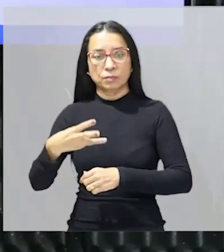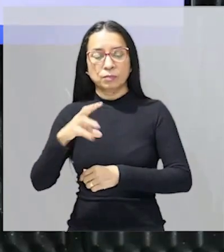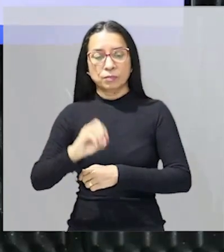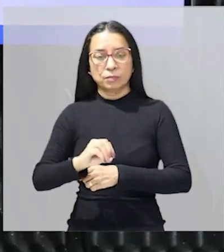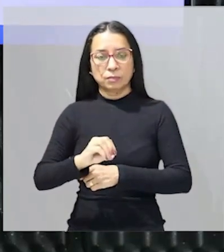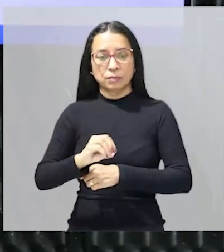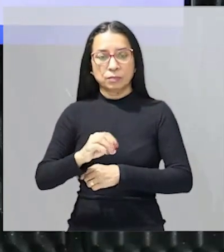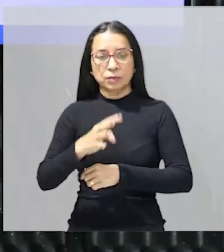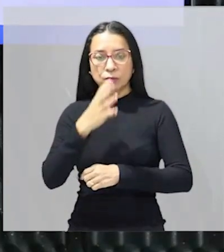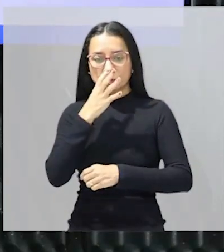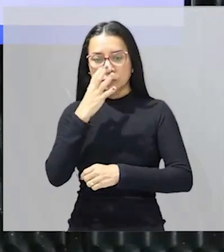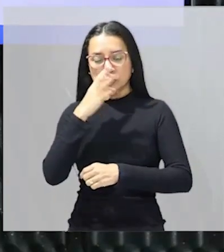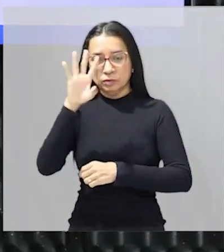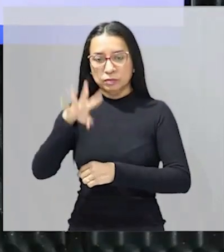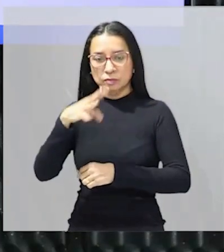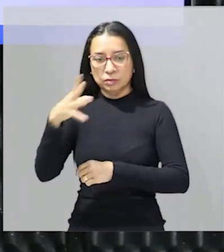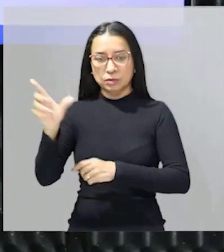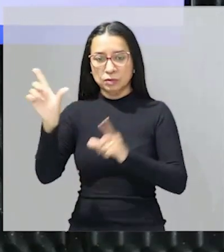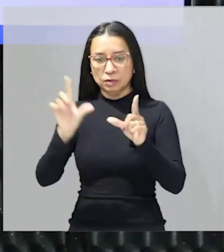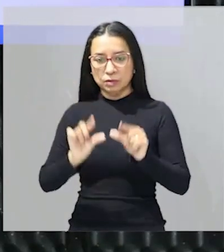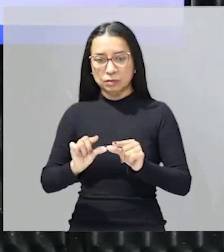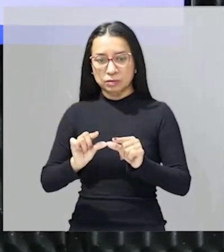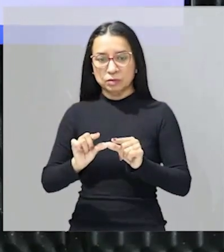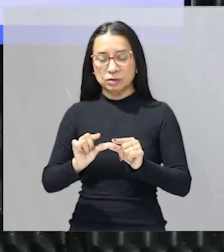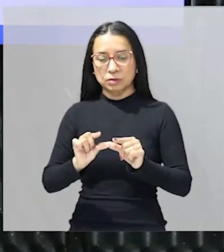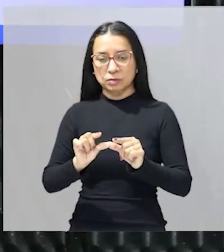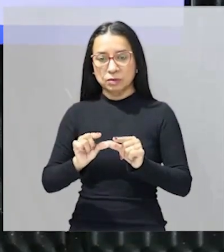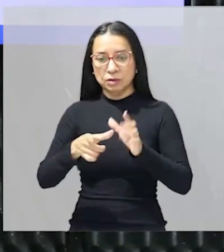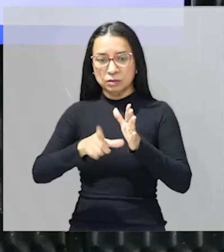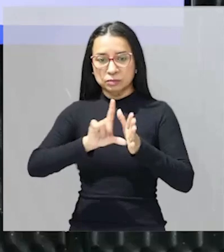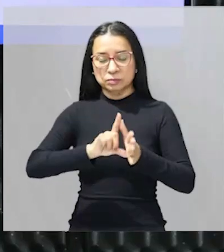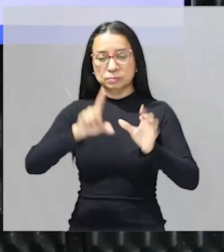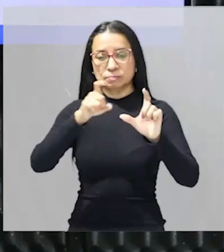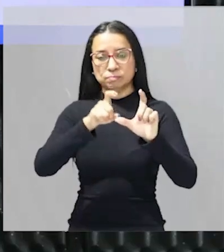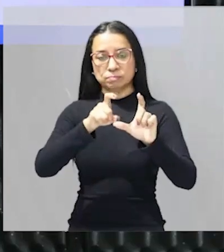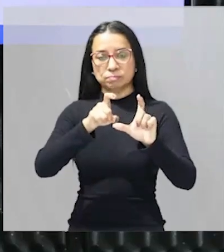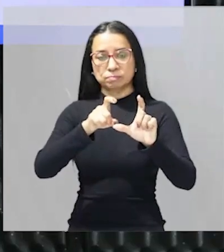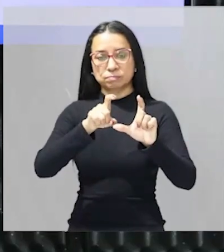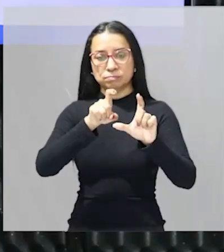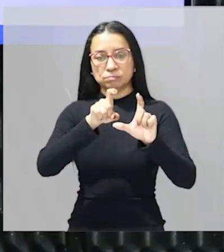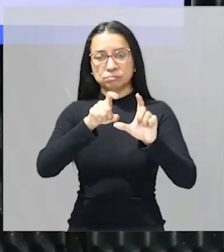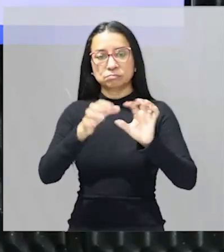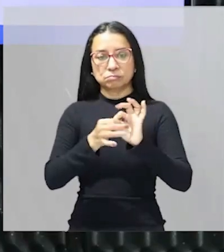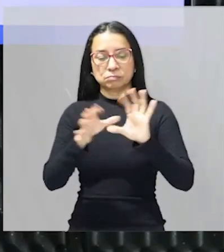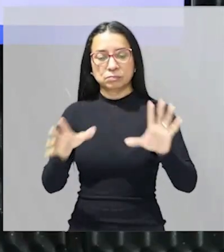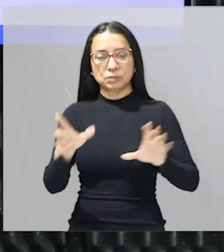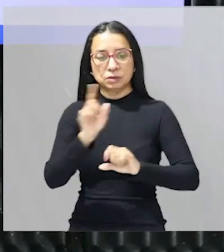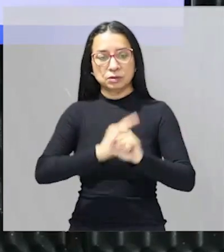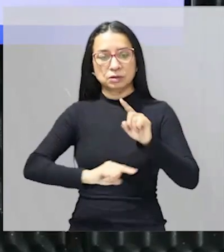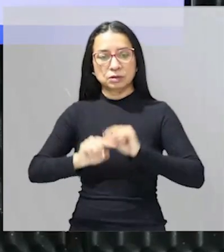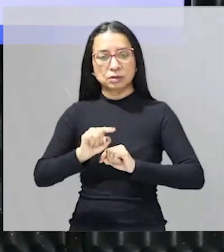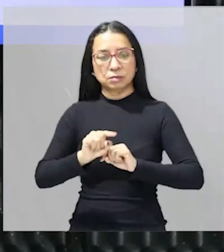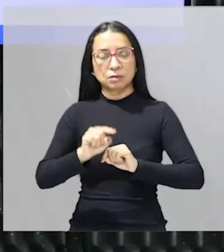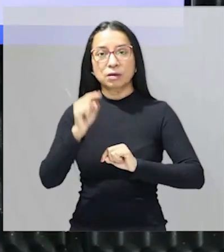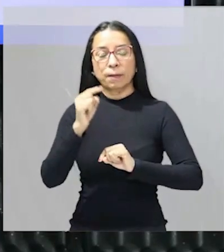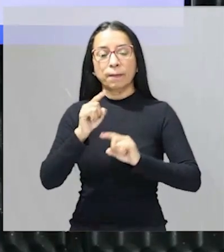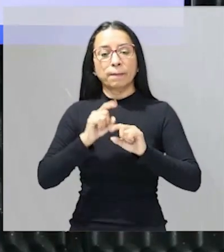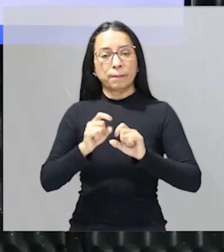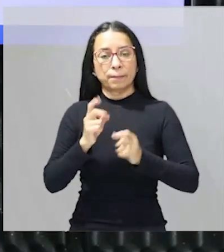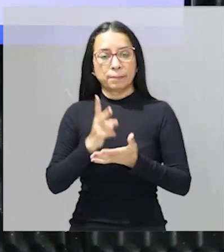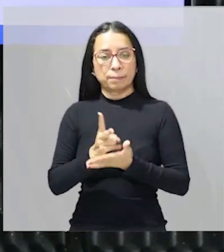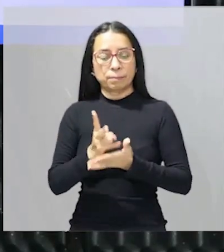independência, mas ainda existe a presença da escravidão nos Estados Unidos e nesse aspecto há